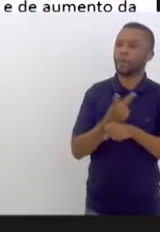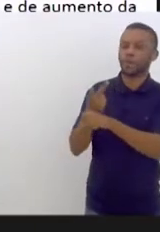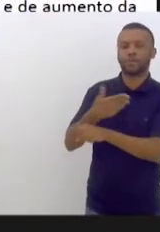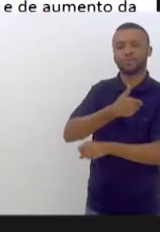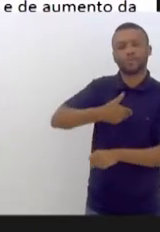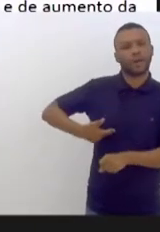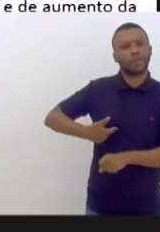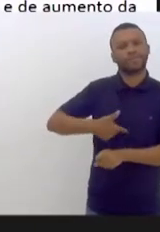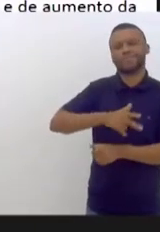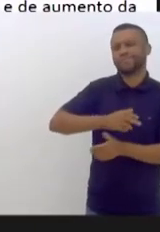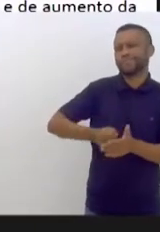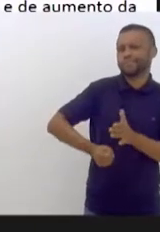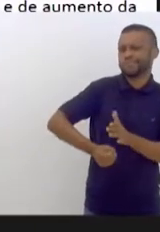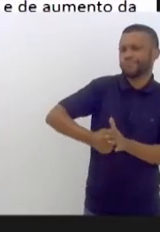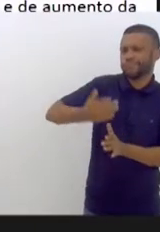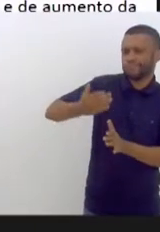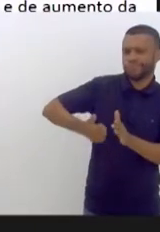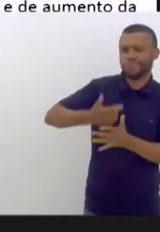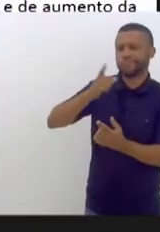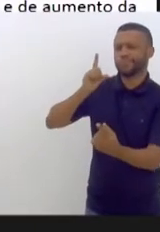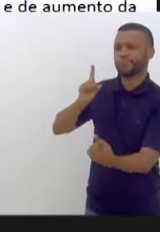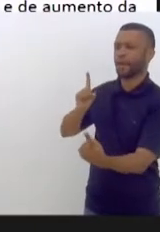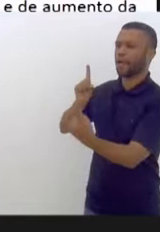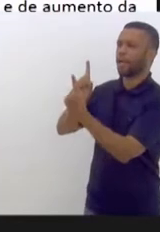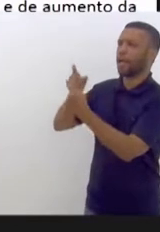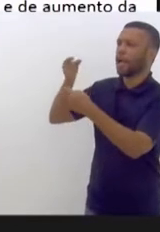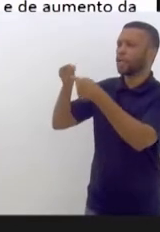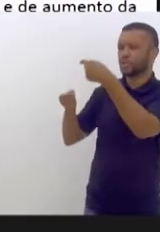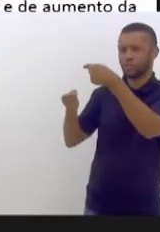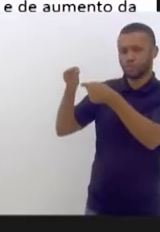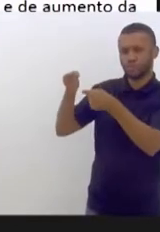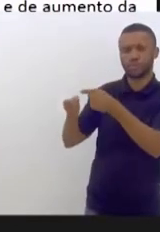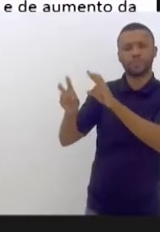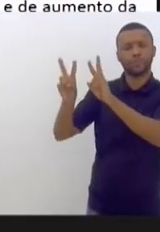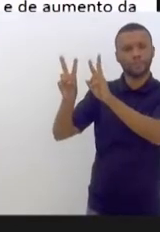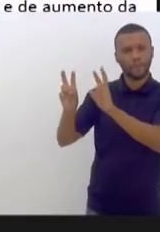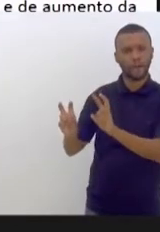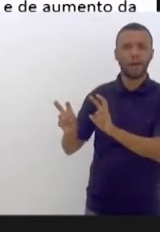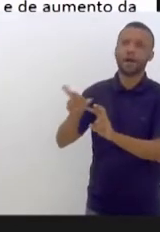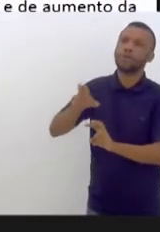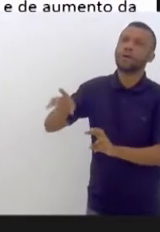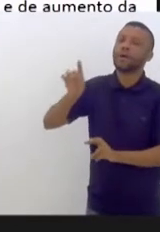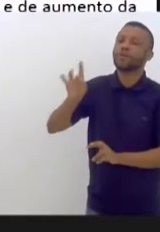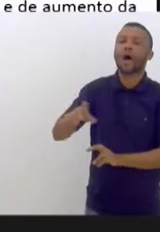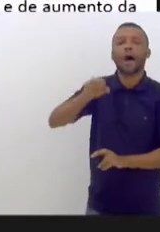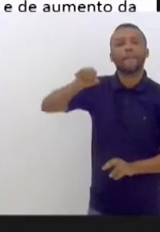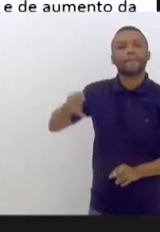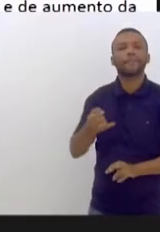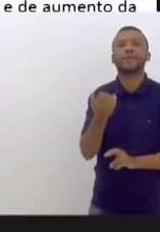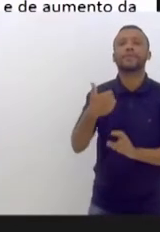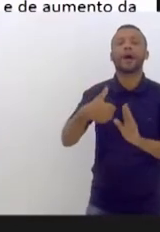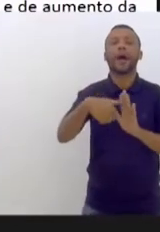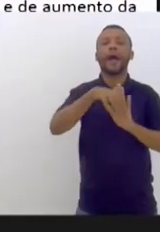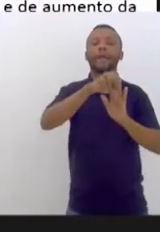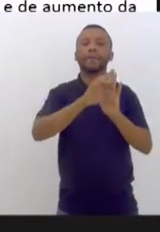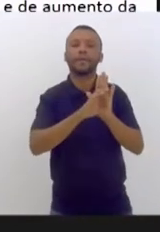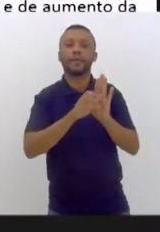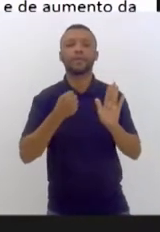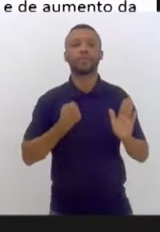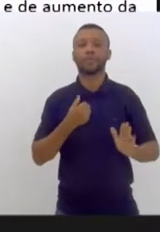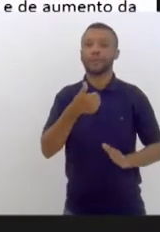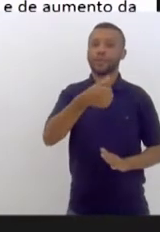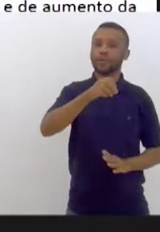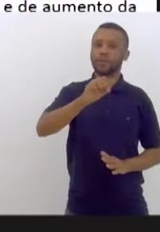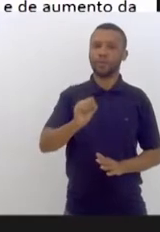diversas vezes para discutir também essa questão, não somente aproveitando até a emenda constitucional 108